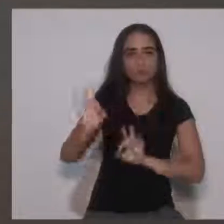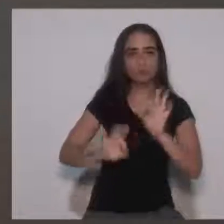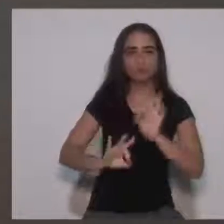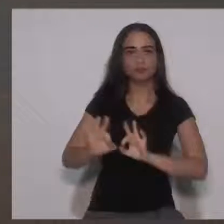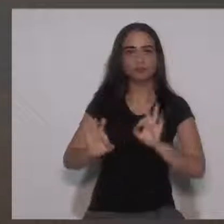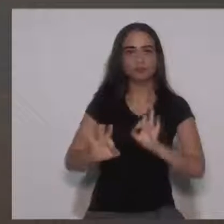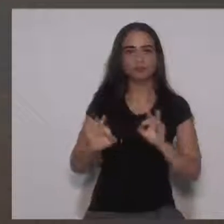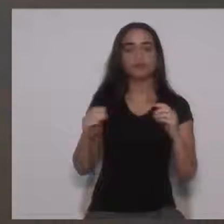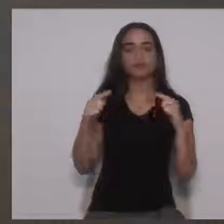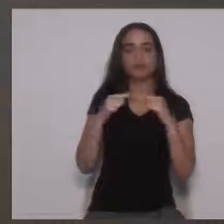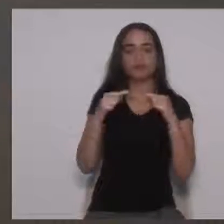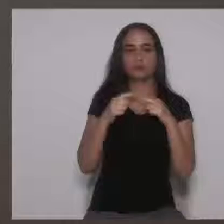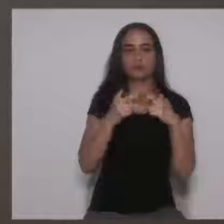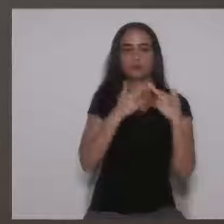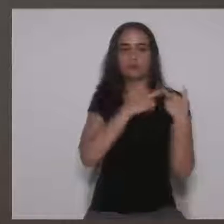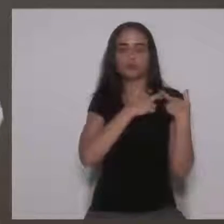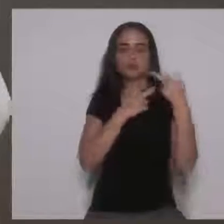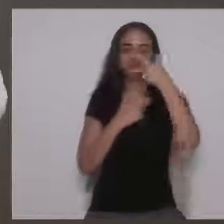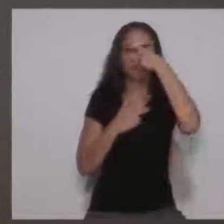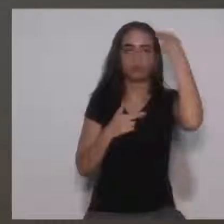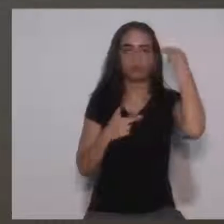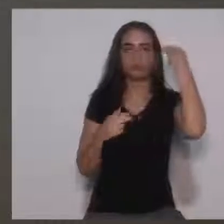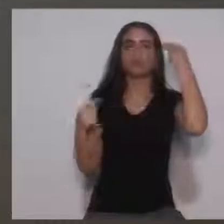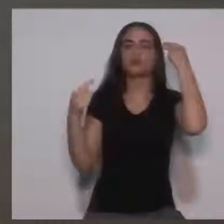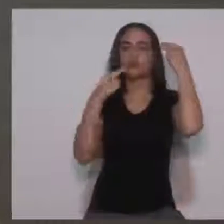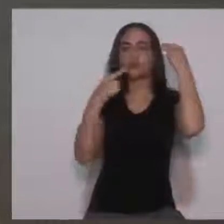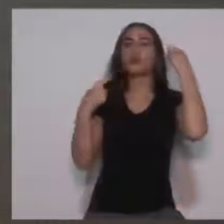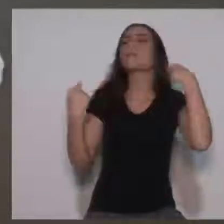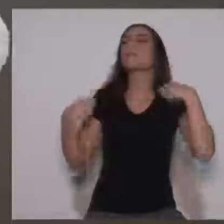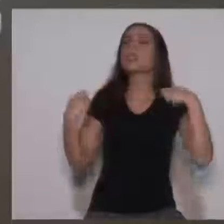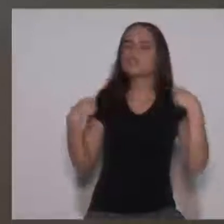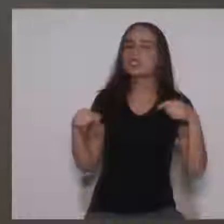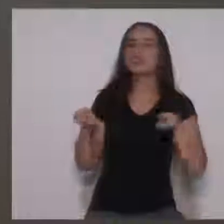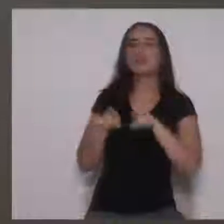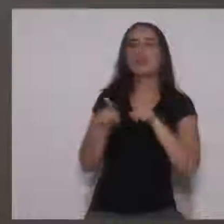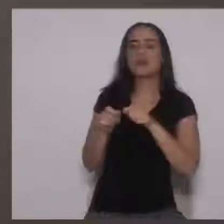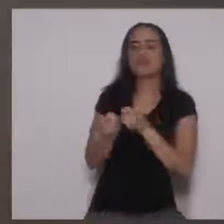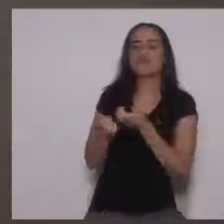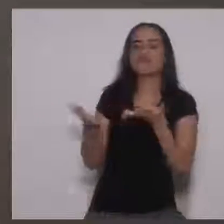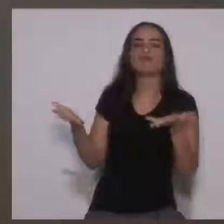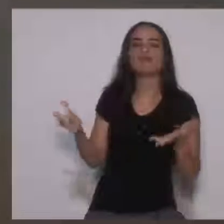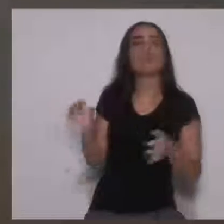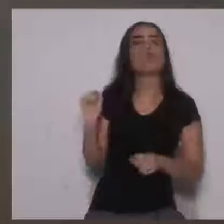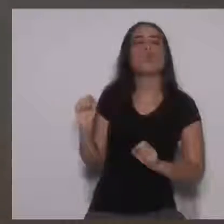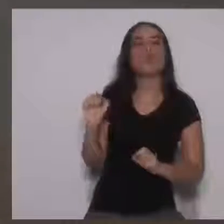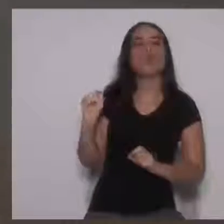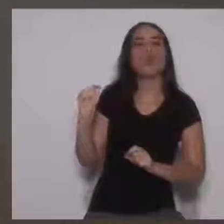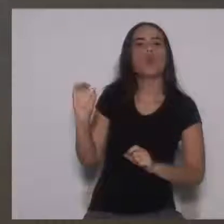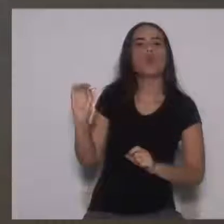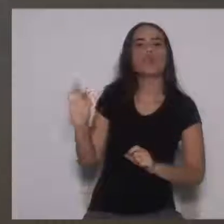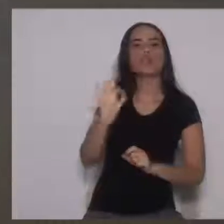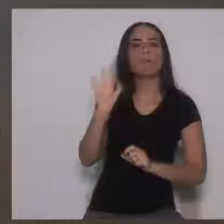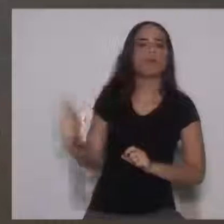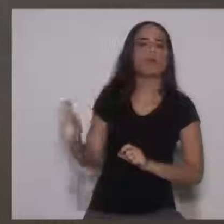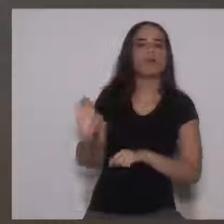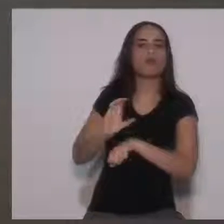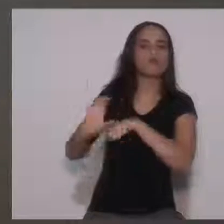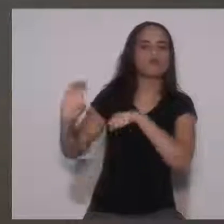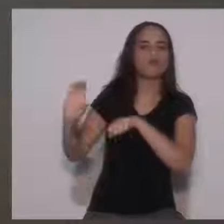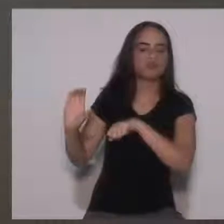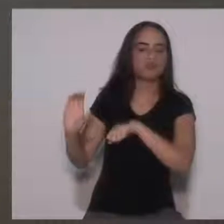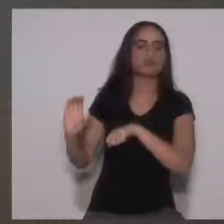obrigação do poder público, o poder público também tem a obrigação de dar pelo menos 80%, subsidiar pelo